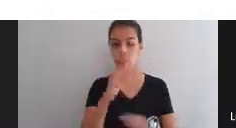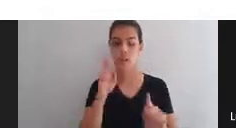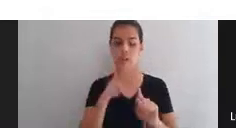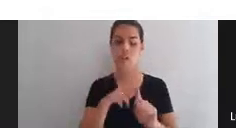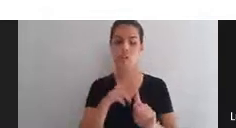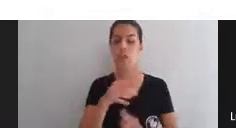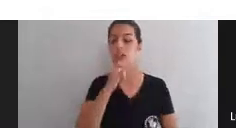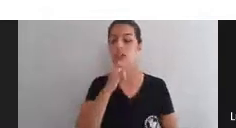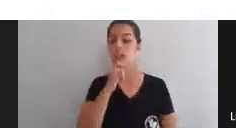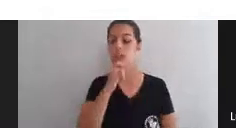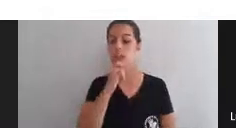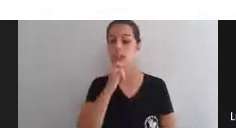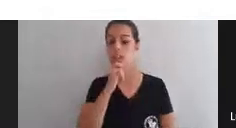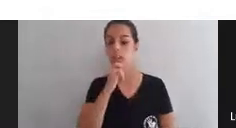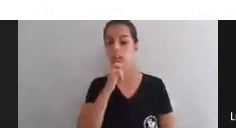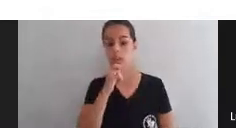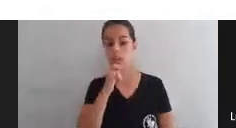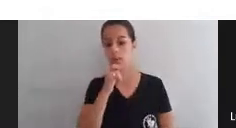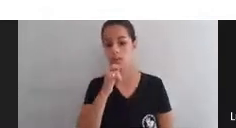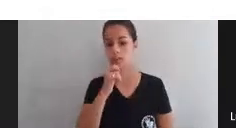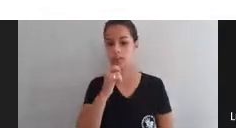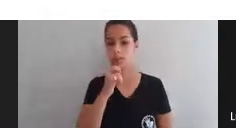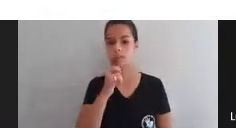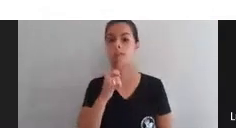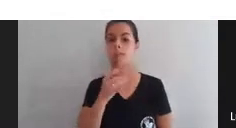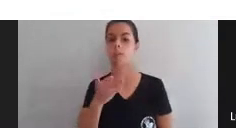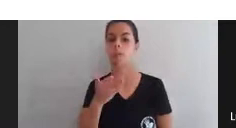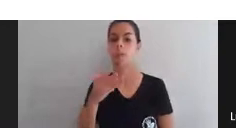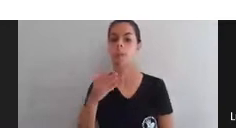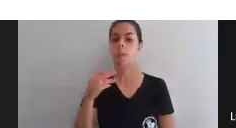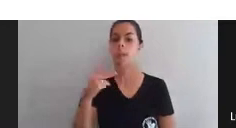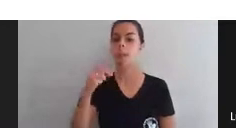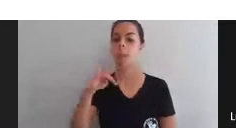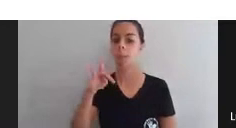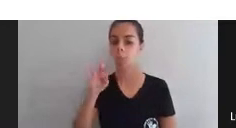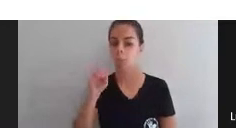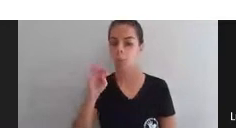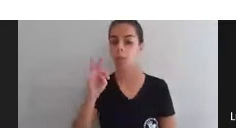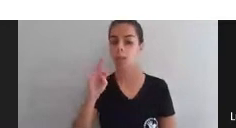o ponto triplo da água, da mesma forma como a gente faz com a escala